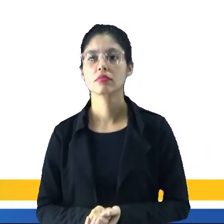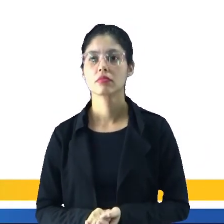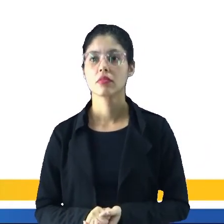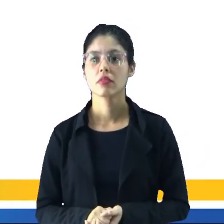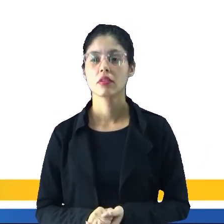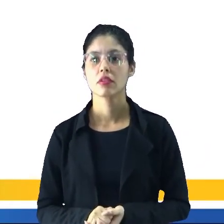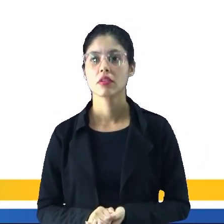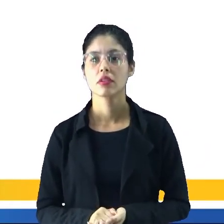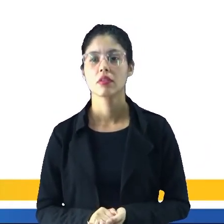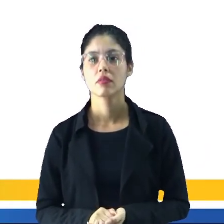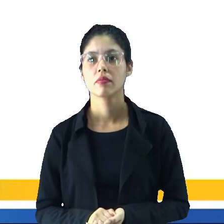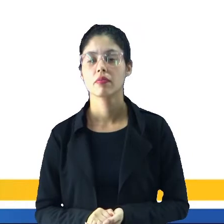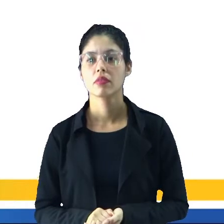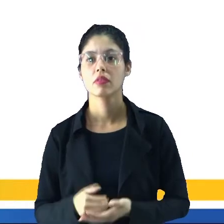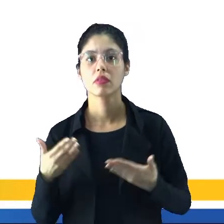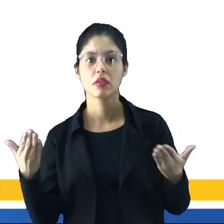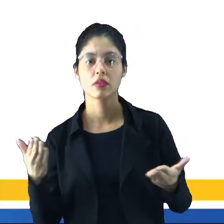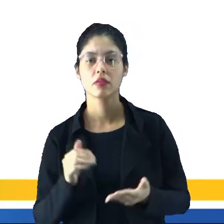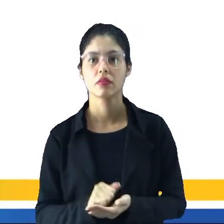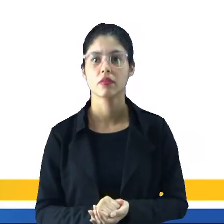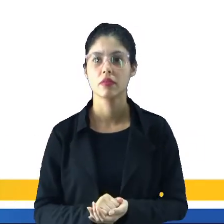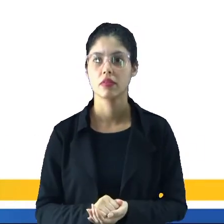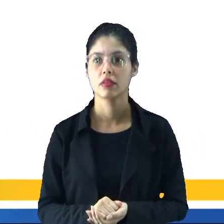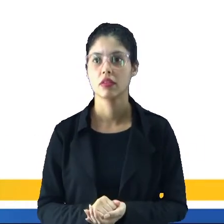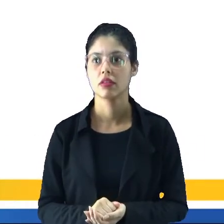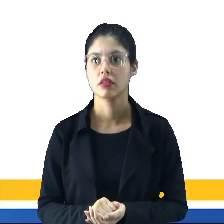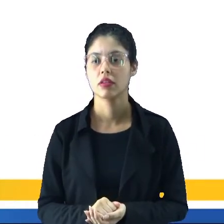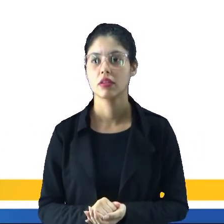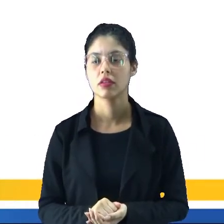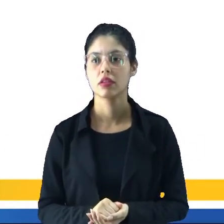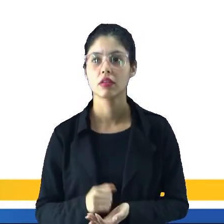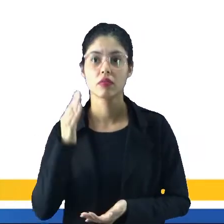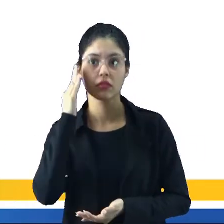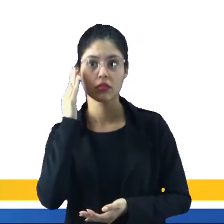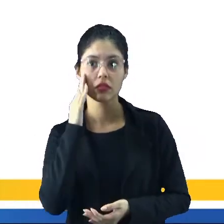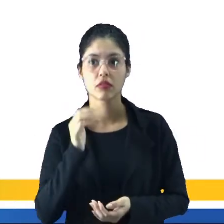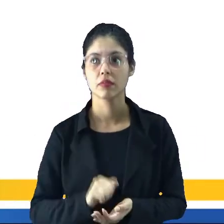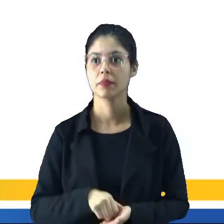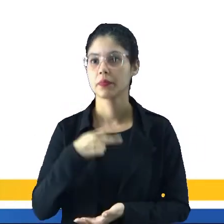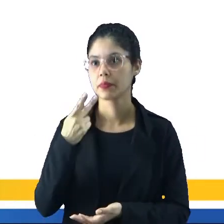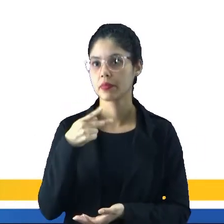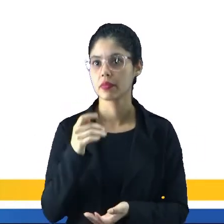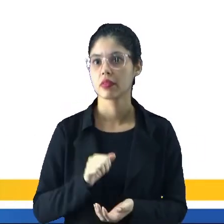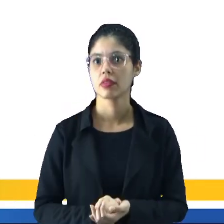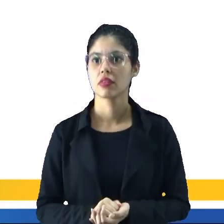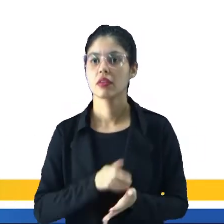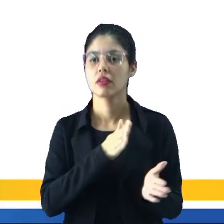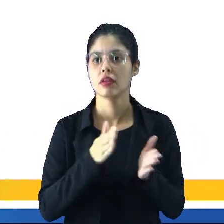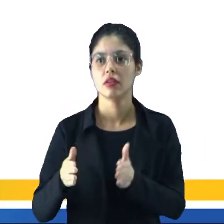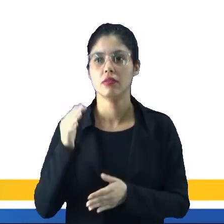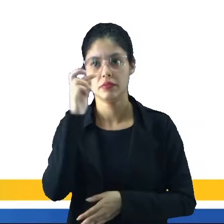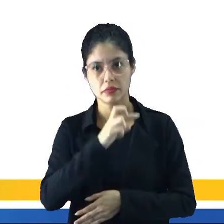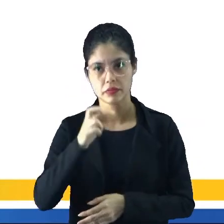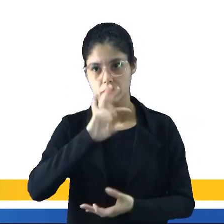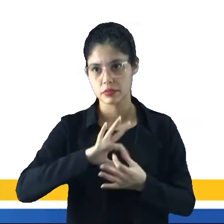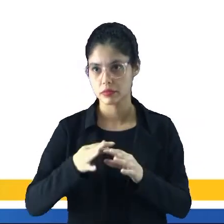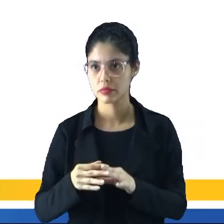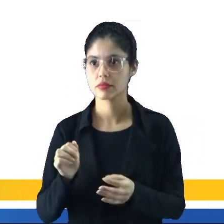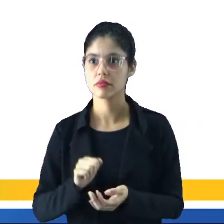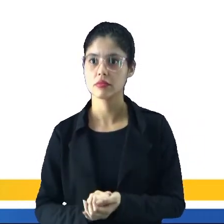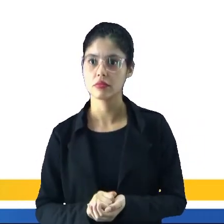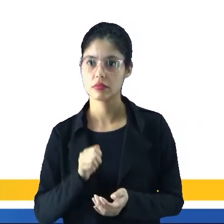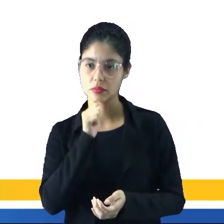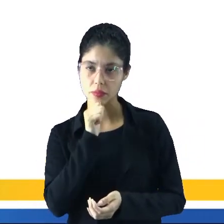É isso. Então, pessoal, a compreensão dos vocábulos, das palavras perante a análise do